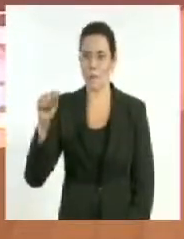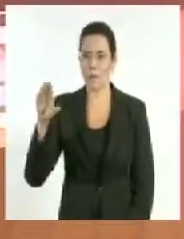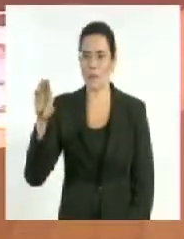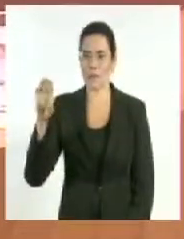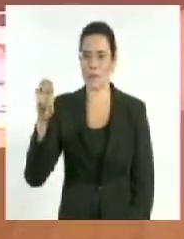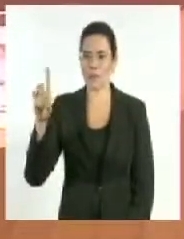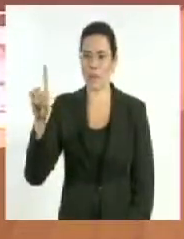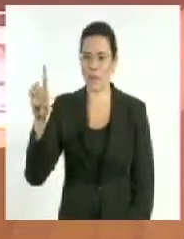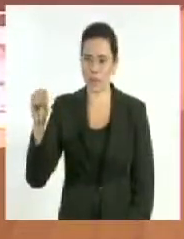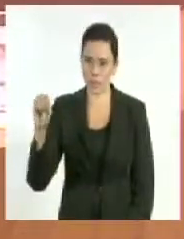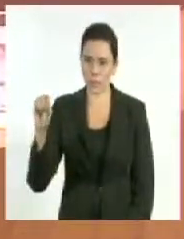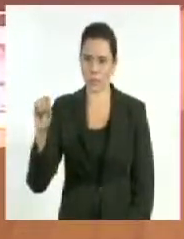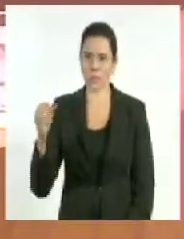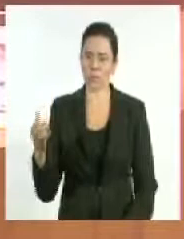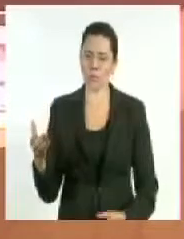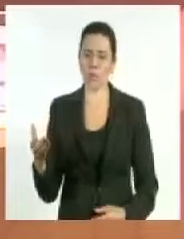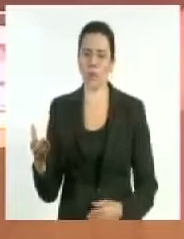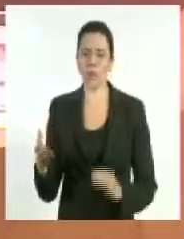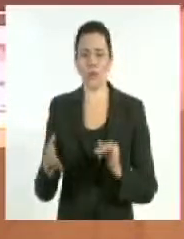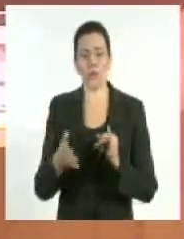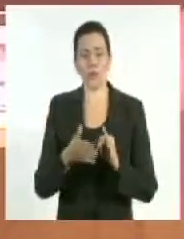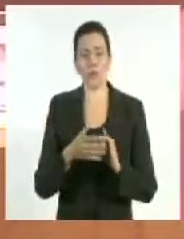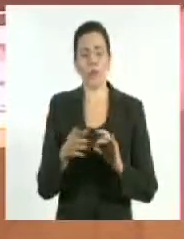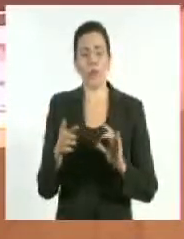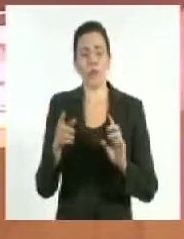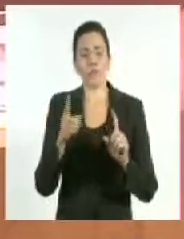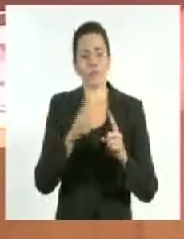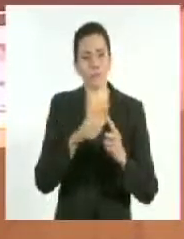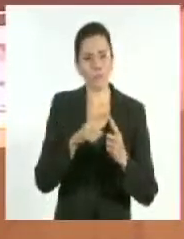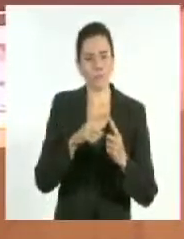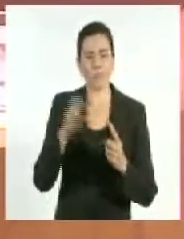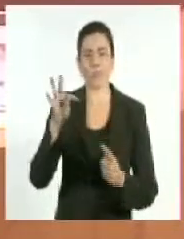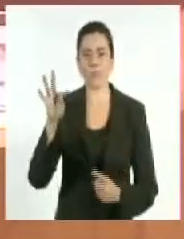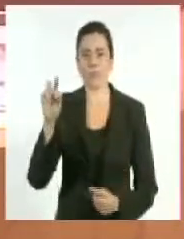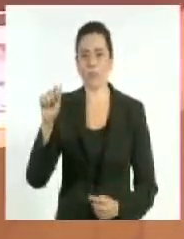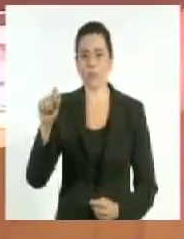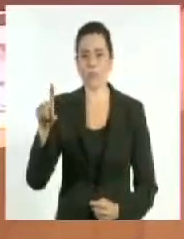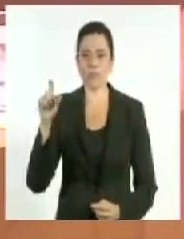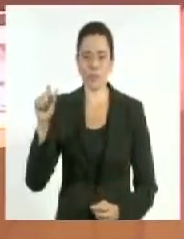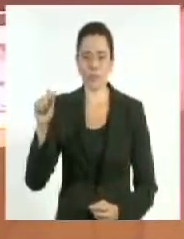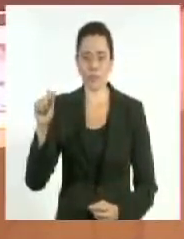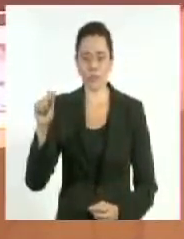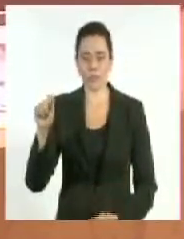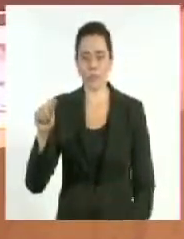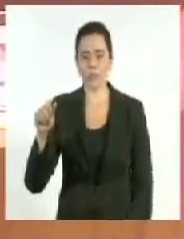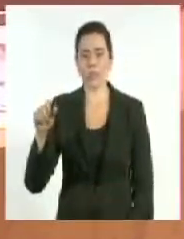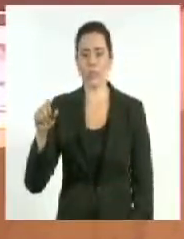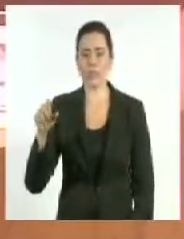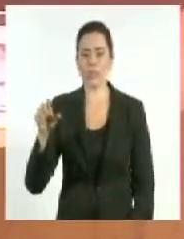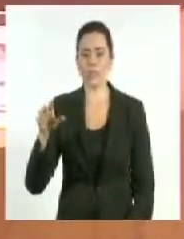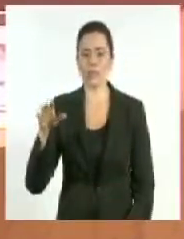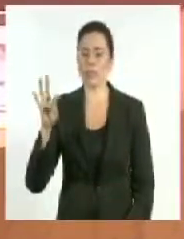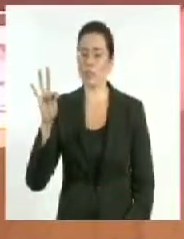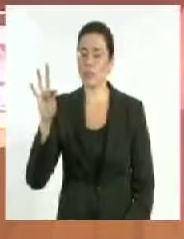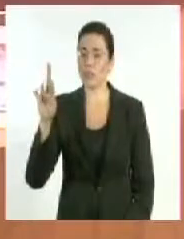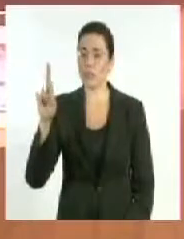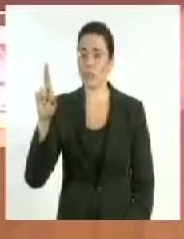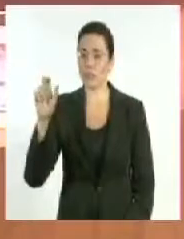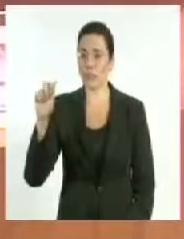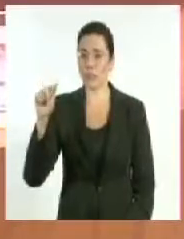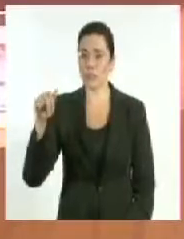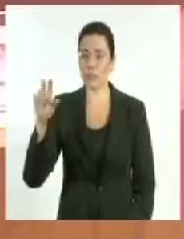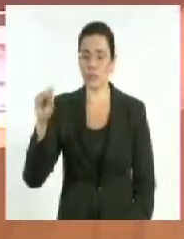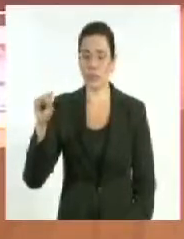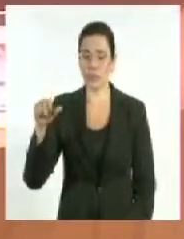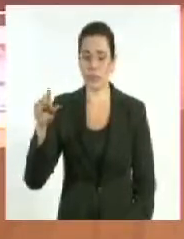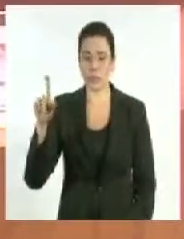Justiça, é a taxa sobre transporte, manuseio e armazenamento de minério. Essa